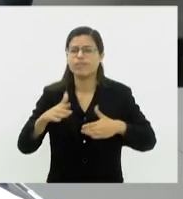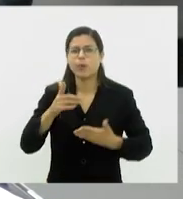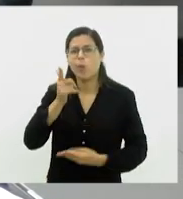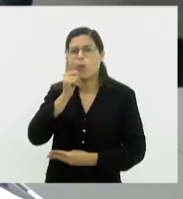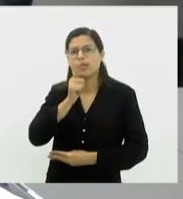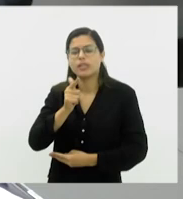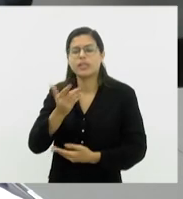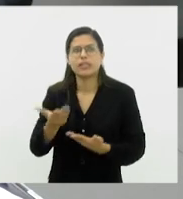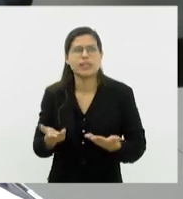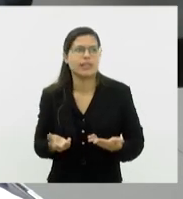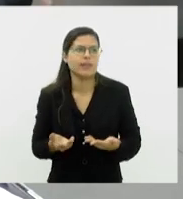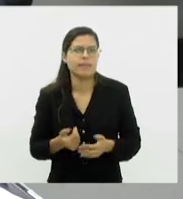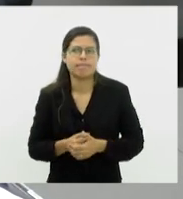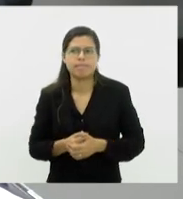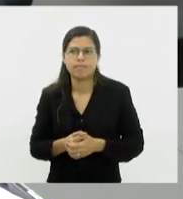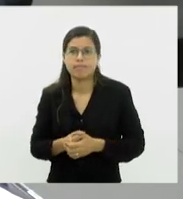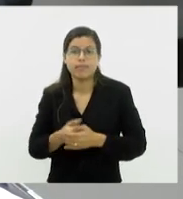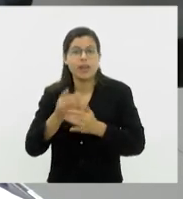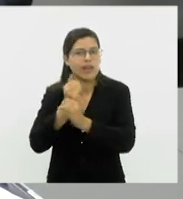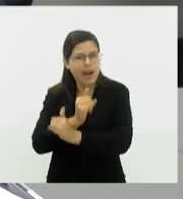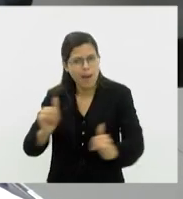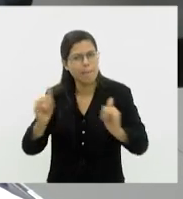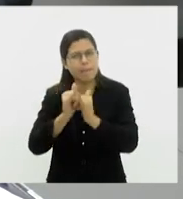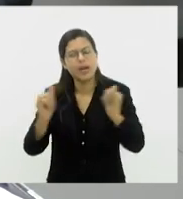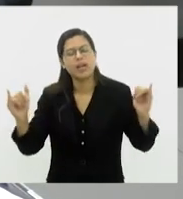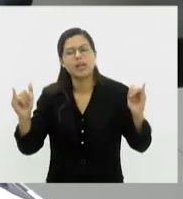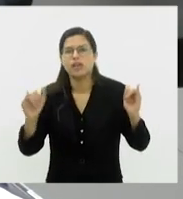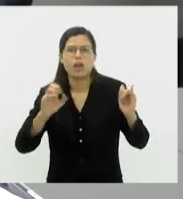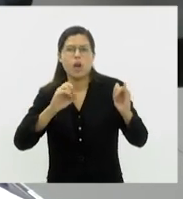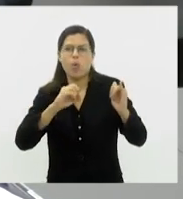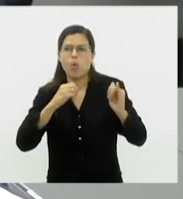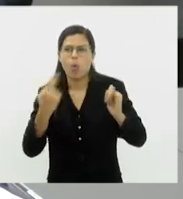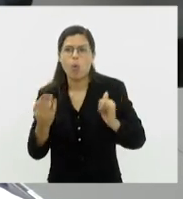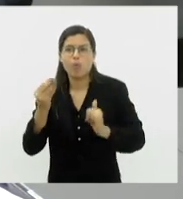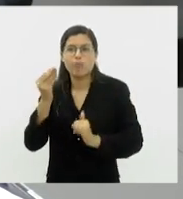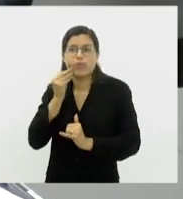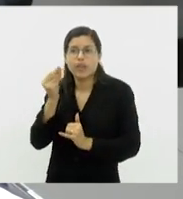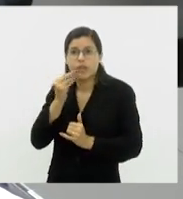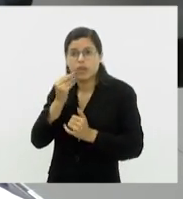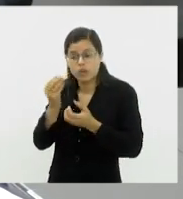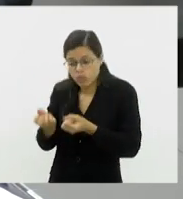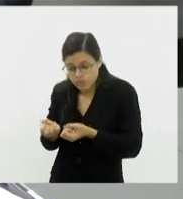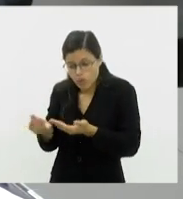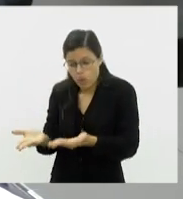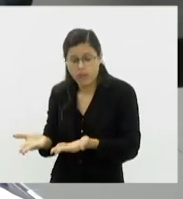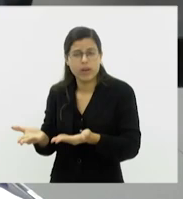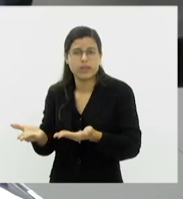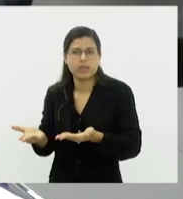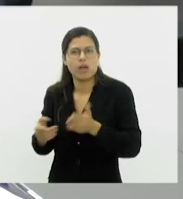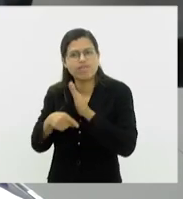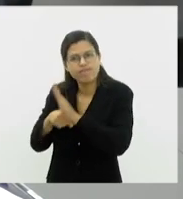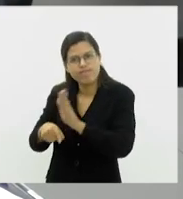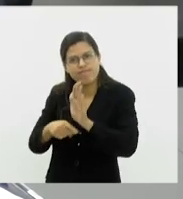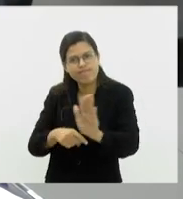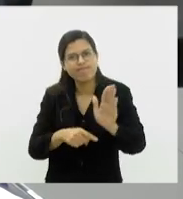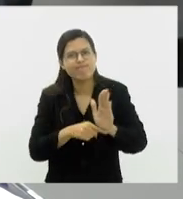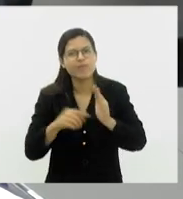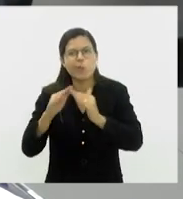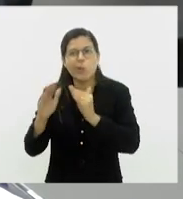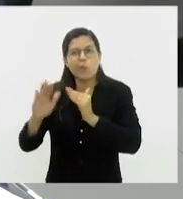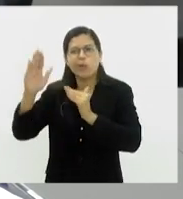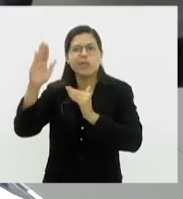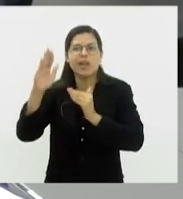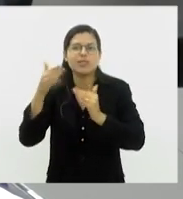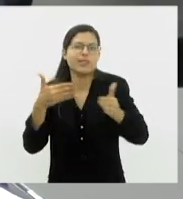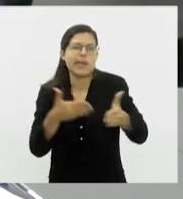ter às vezes até mesmo em campanha ou até mesmo tentando levar um serviço paraa sociedade e às vezes você é impedido e